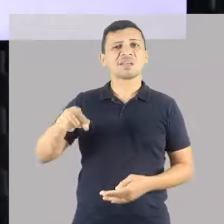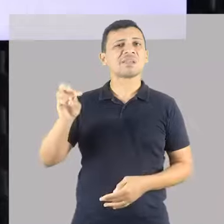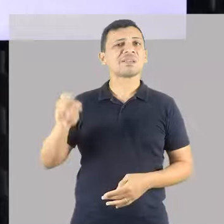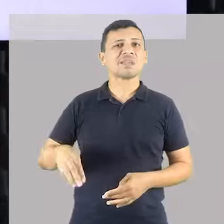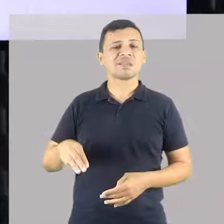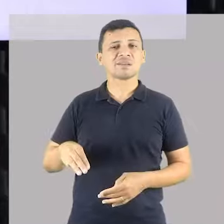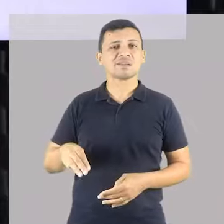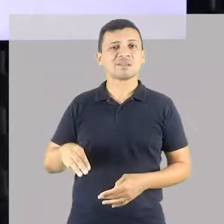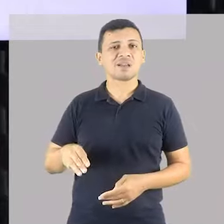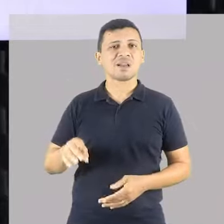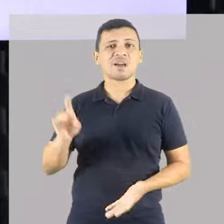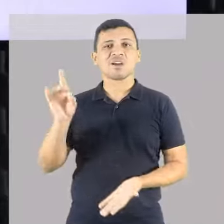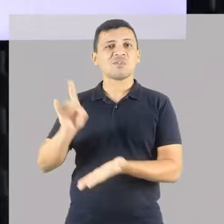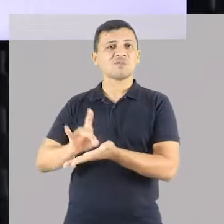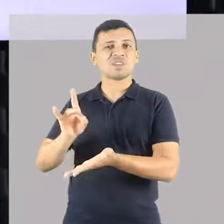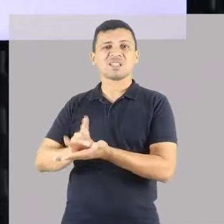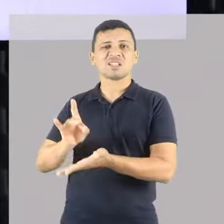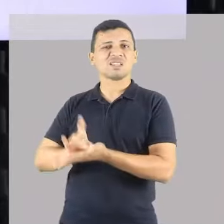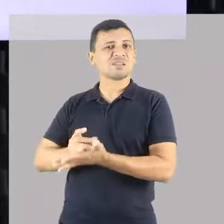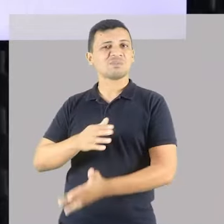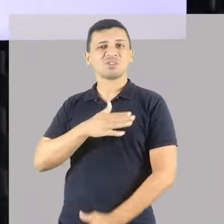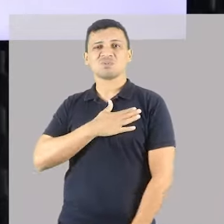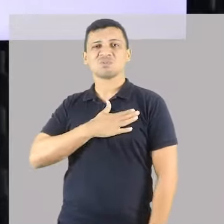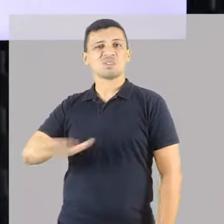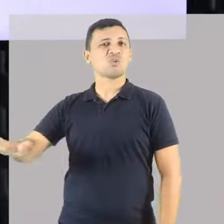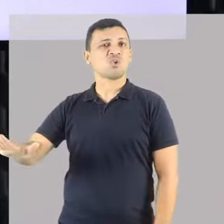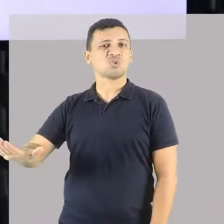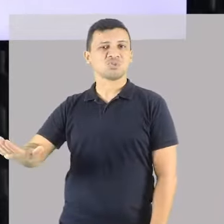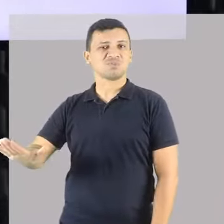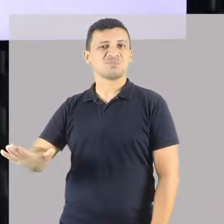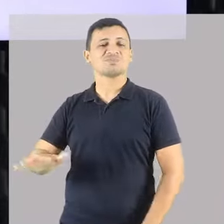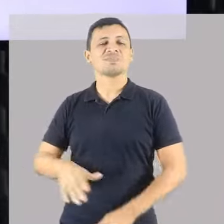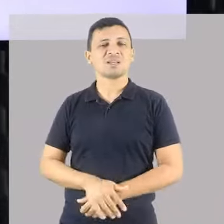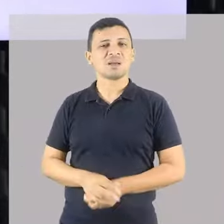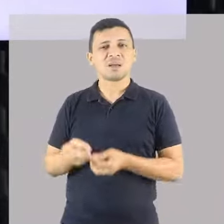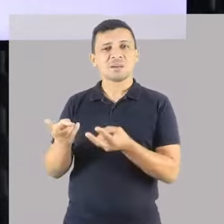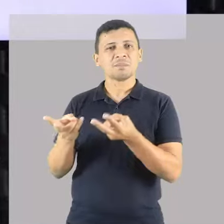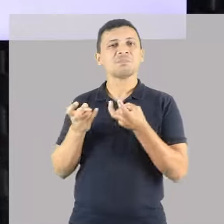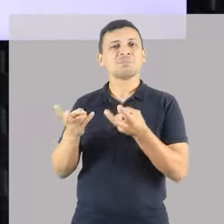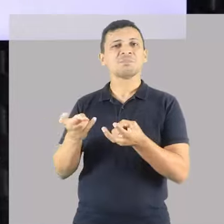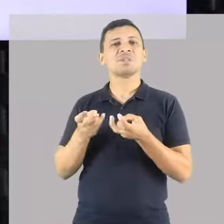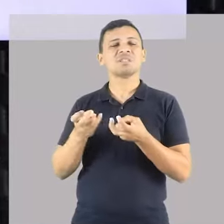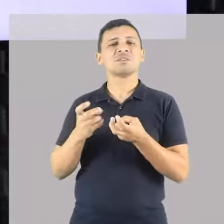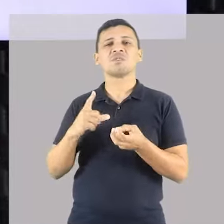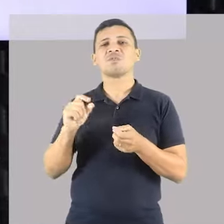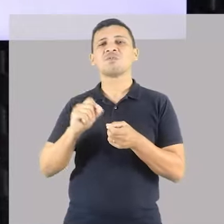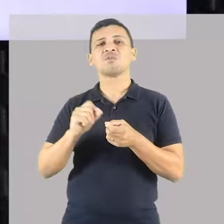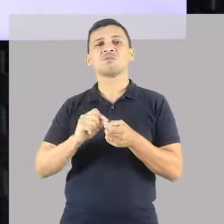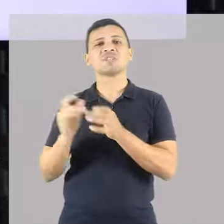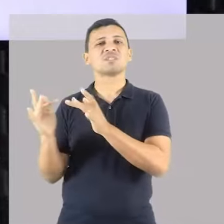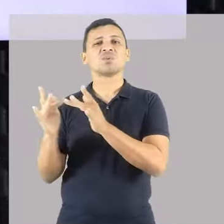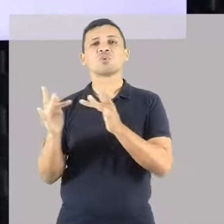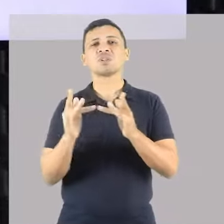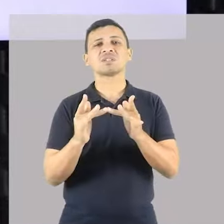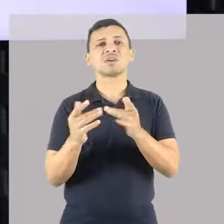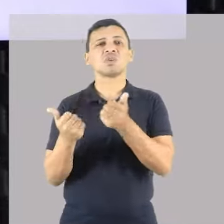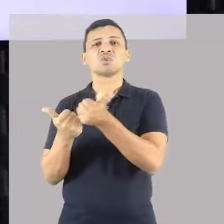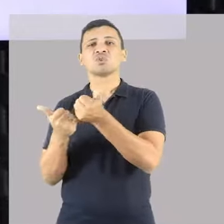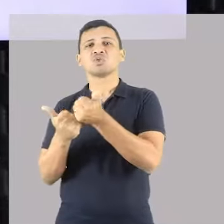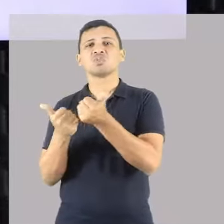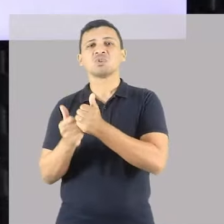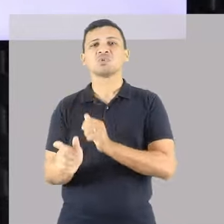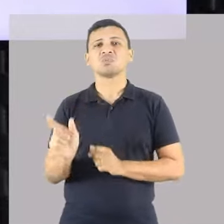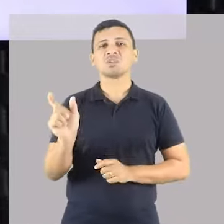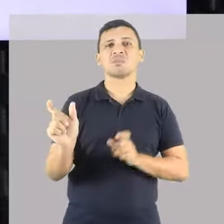que verdadeiramente abominam certo então percebam como nós estamos fazendo a conexão substituindo termos e